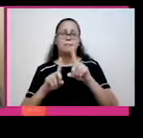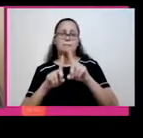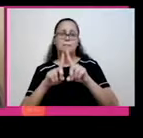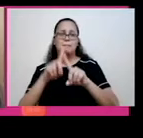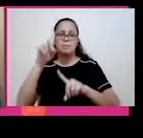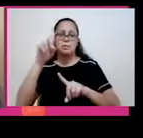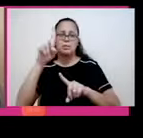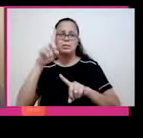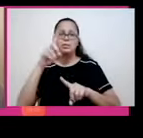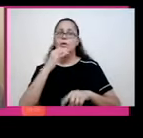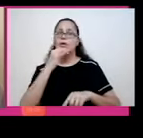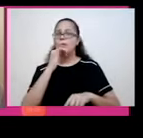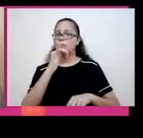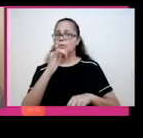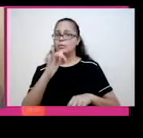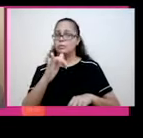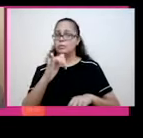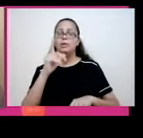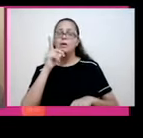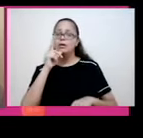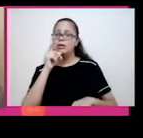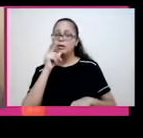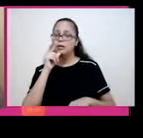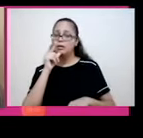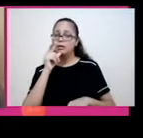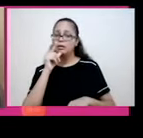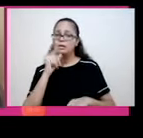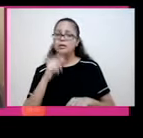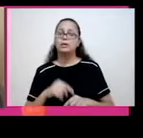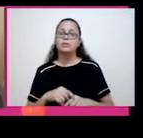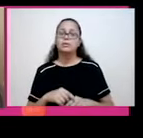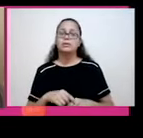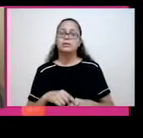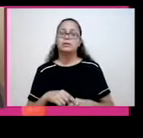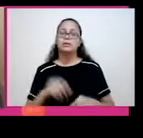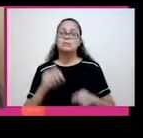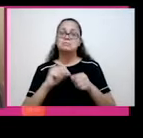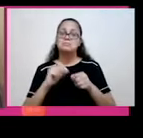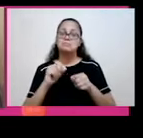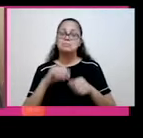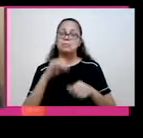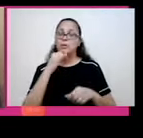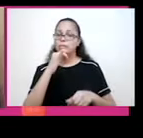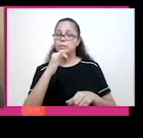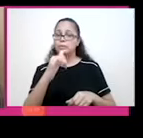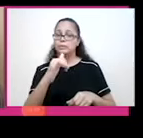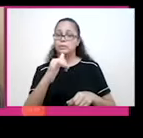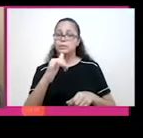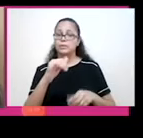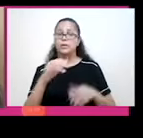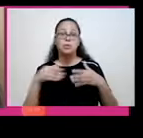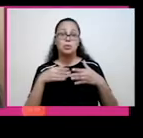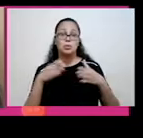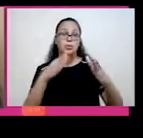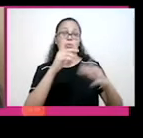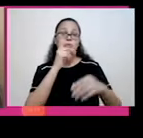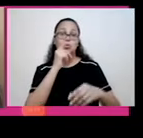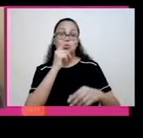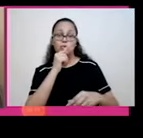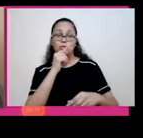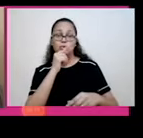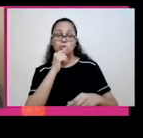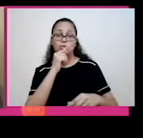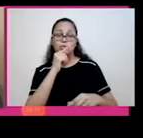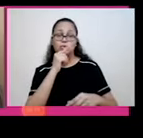potencial hidrelétrico a China, então, ou seja, a produção de energia aí a partir dos rios, né? Ela tem a maior produção